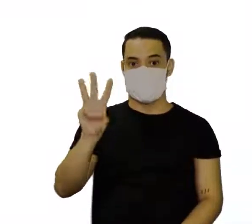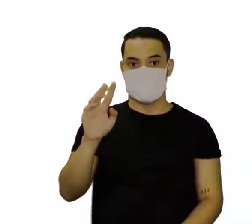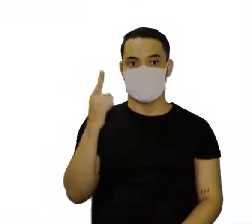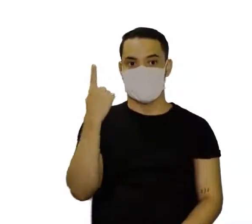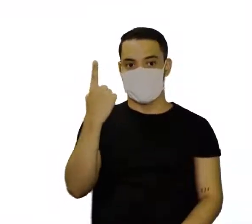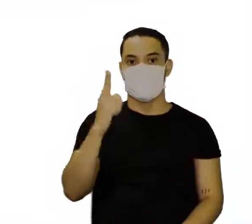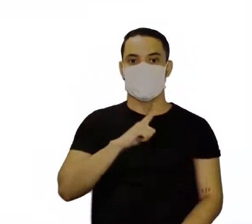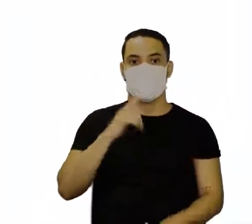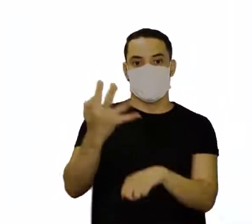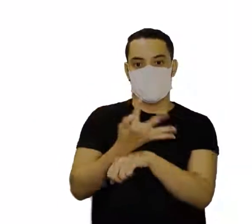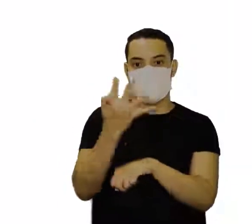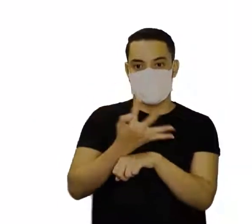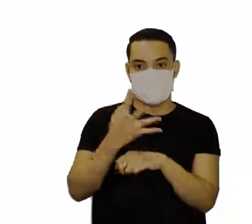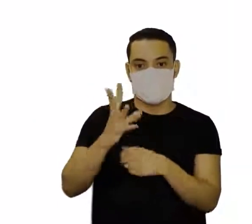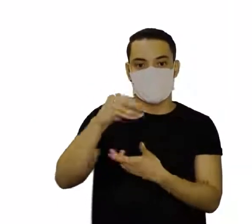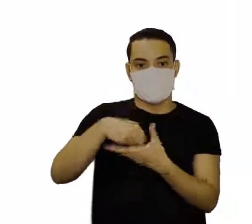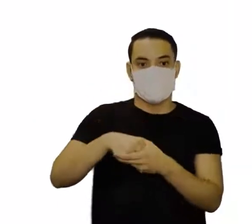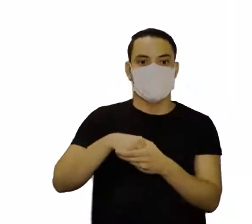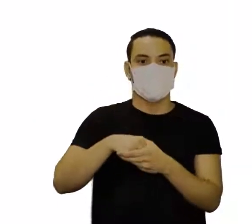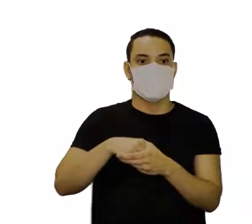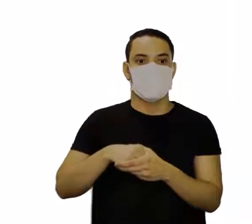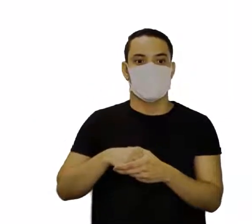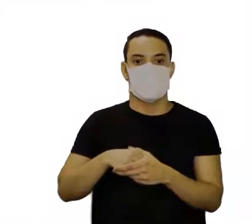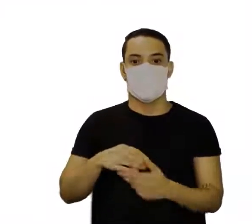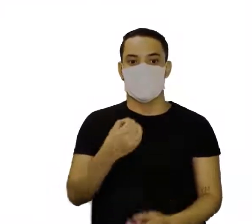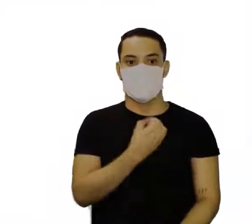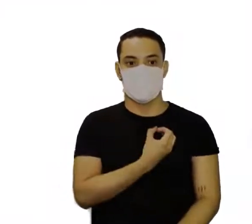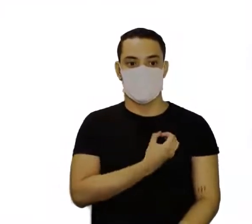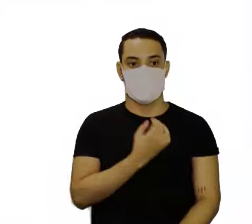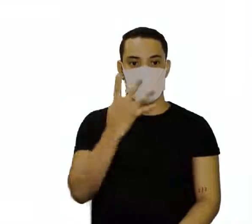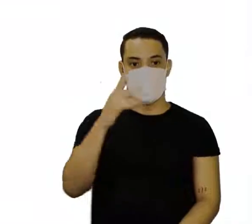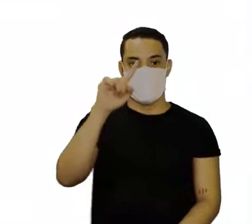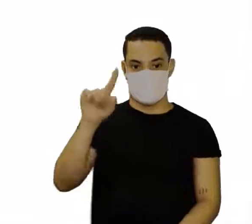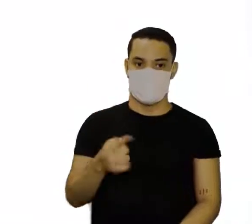tem resistência elétrica com valor de